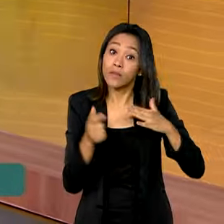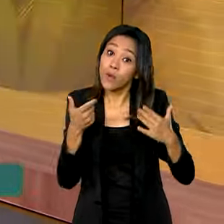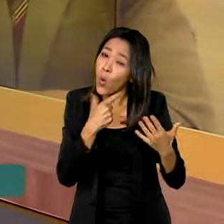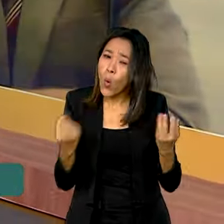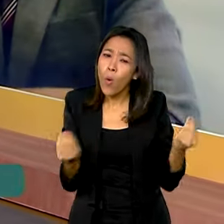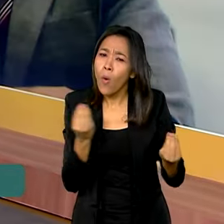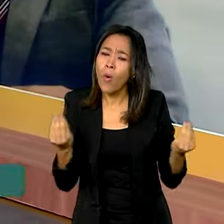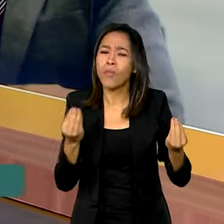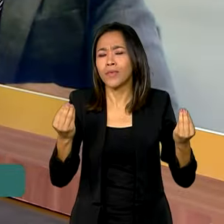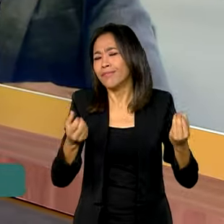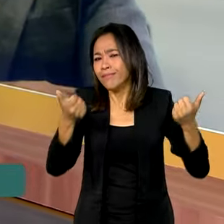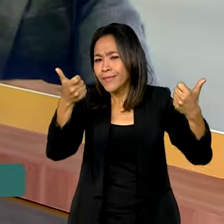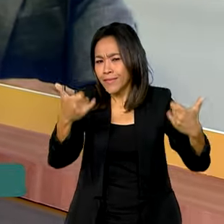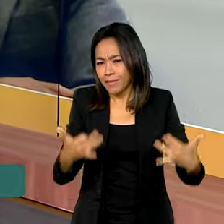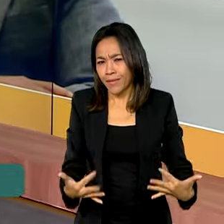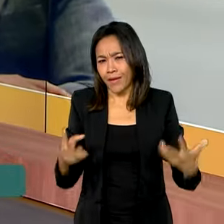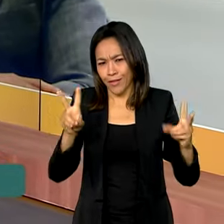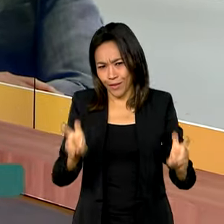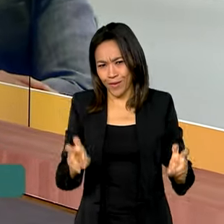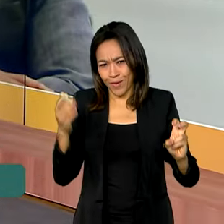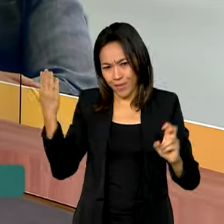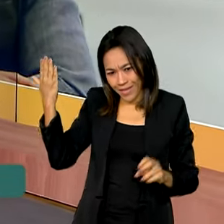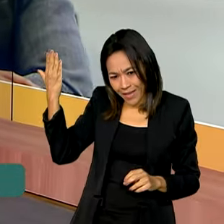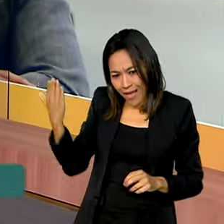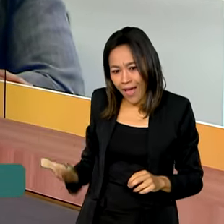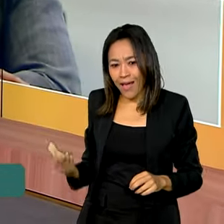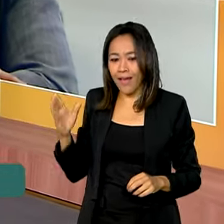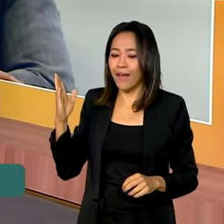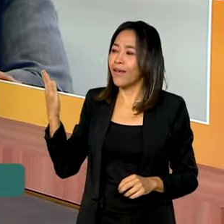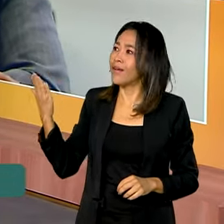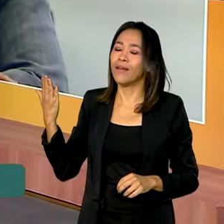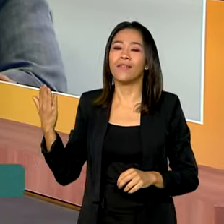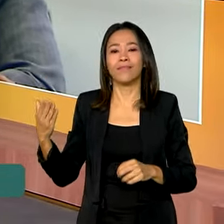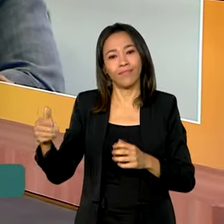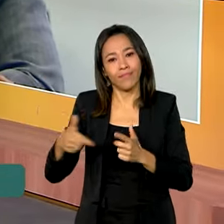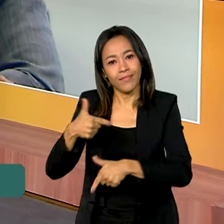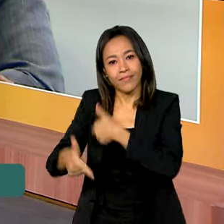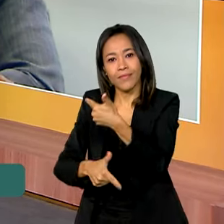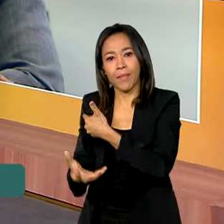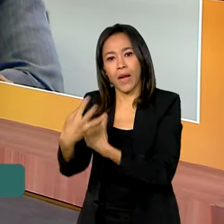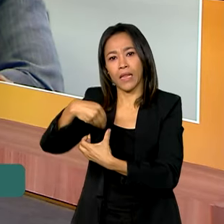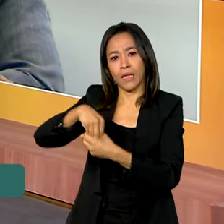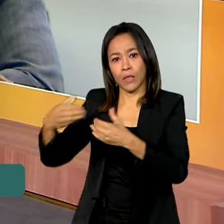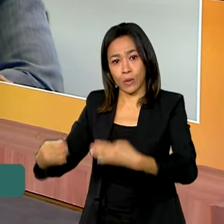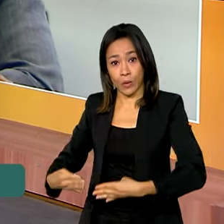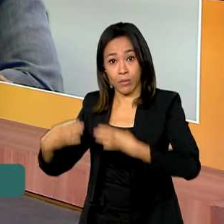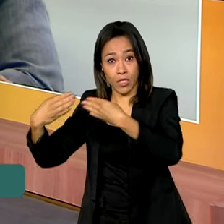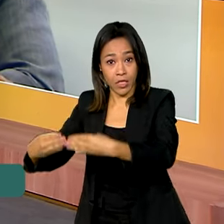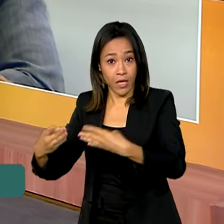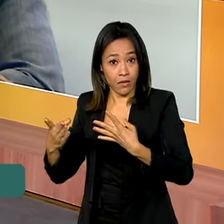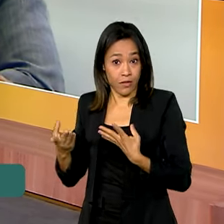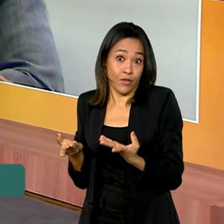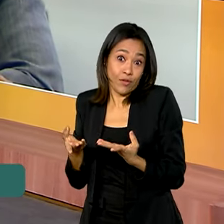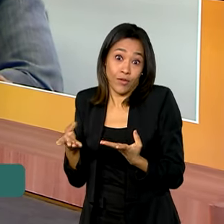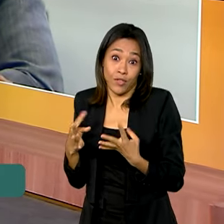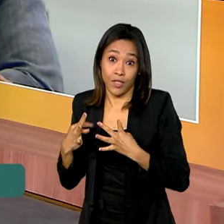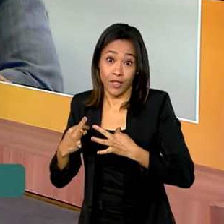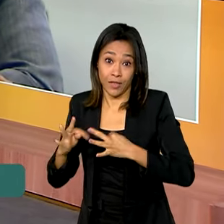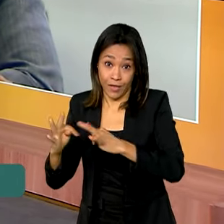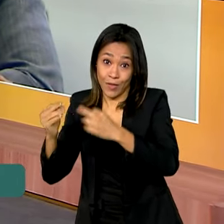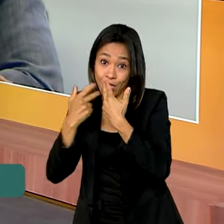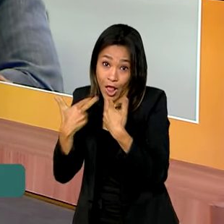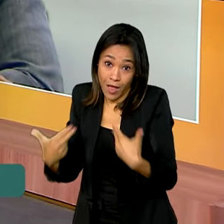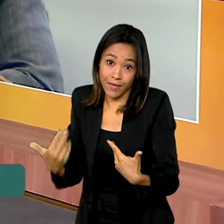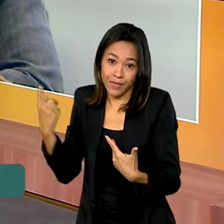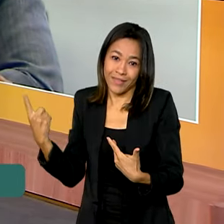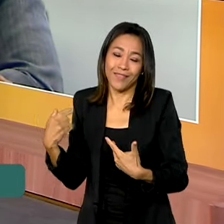secretário de desenvolvimento tecnológico e inovação do Ministério da Ciência Tecnologia e inovação Daniel Almeida fil vamos